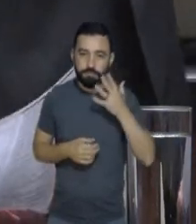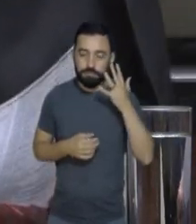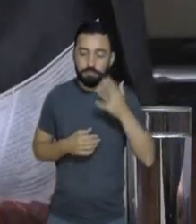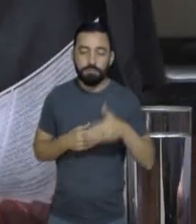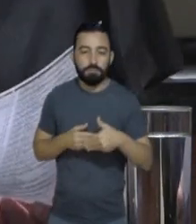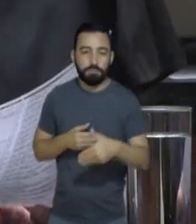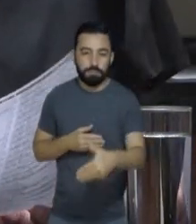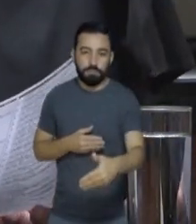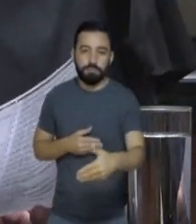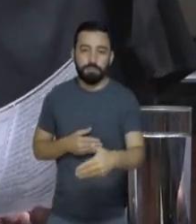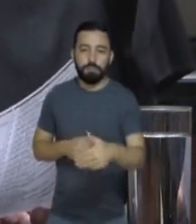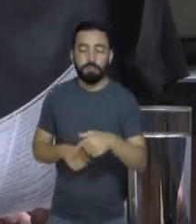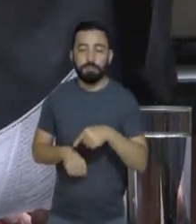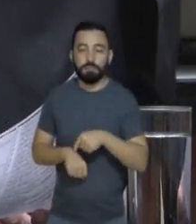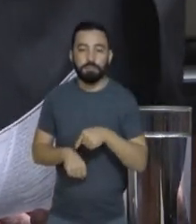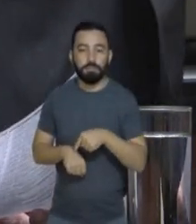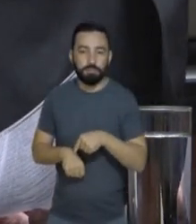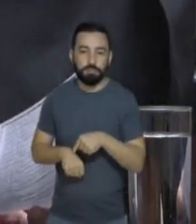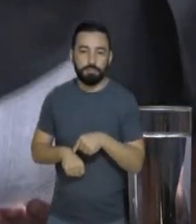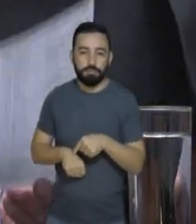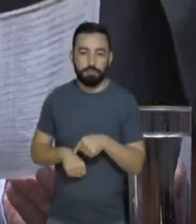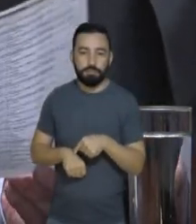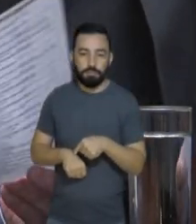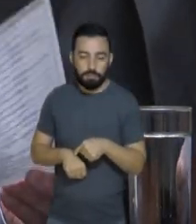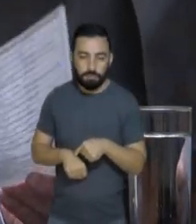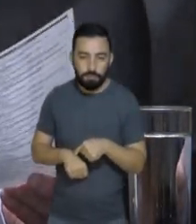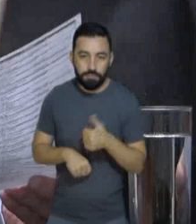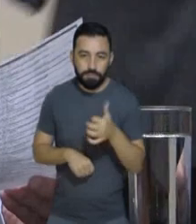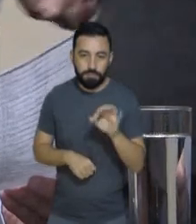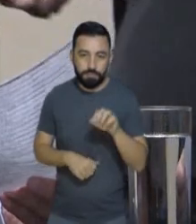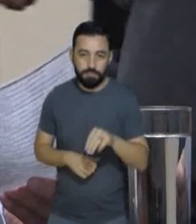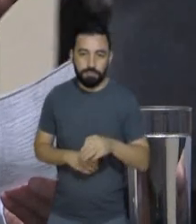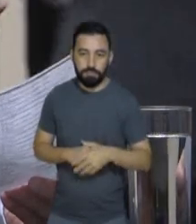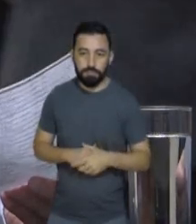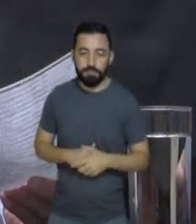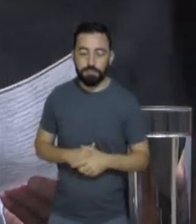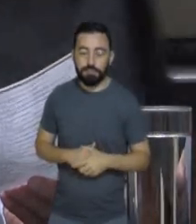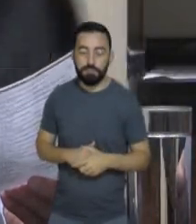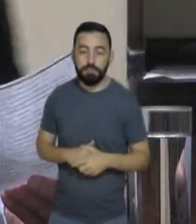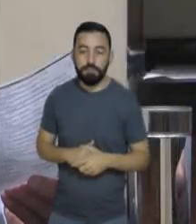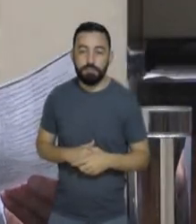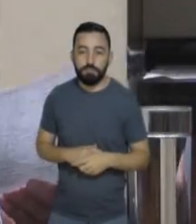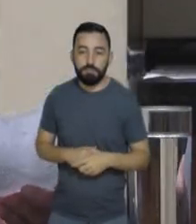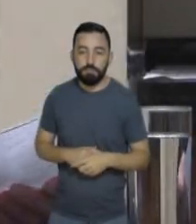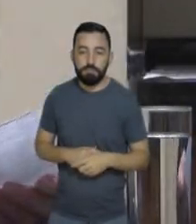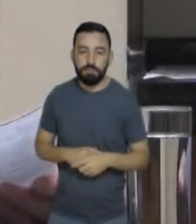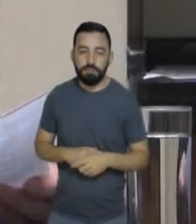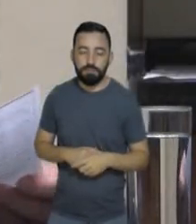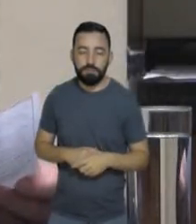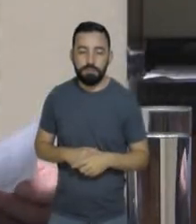comunicações, tem o tempo de até 10 minutos.